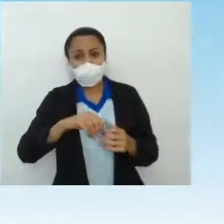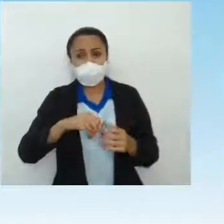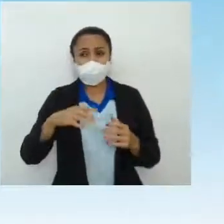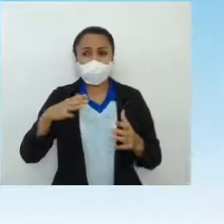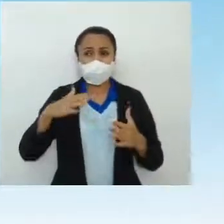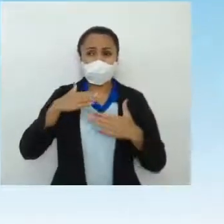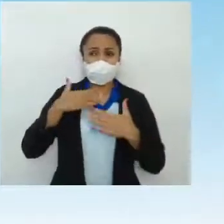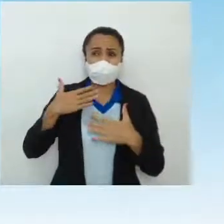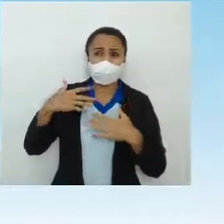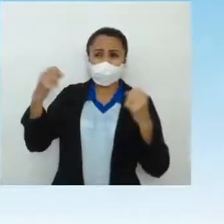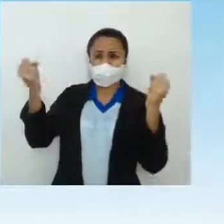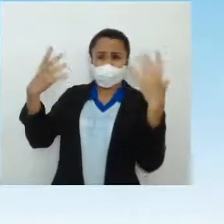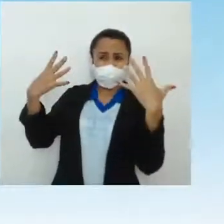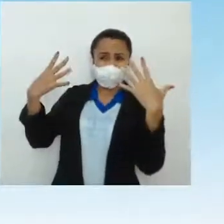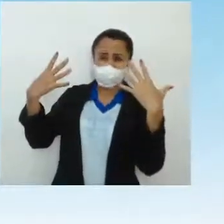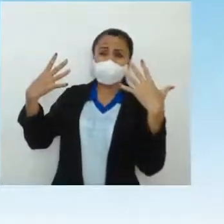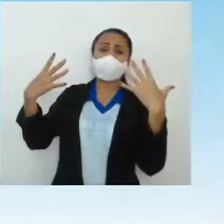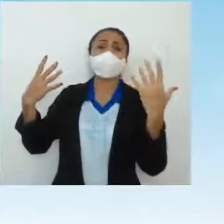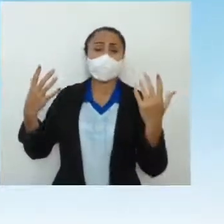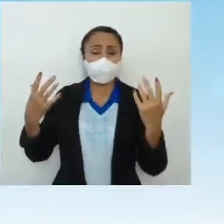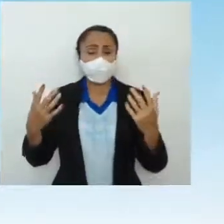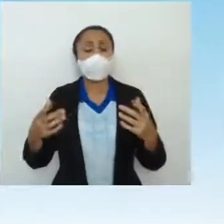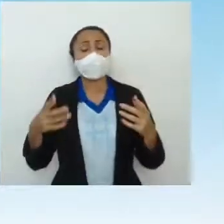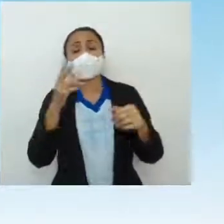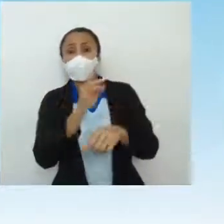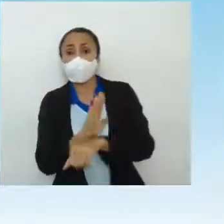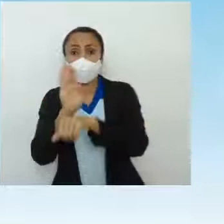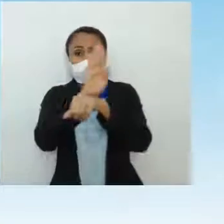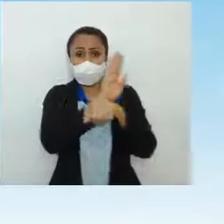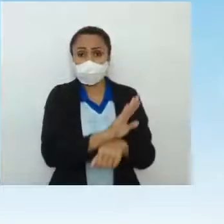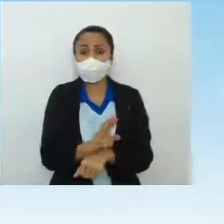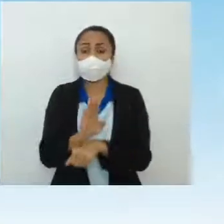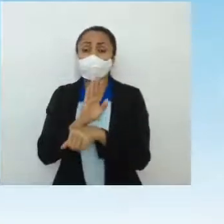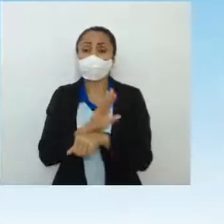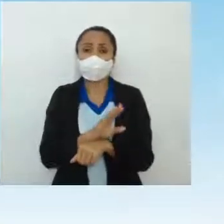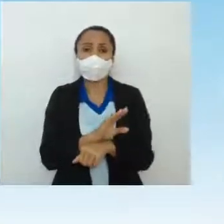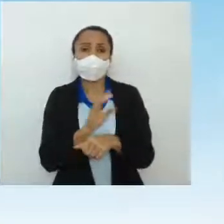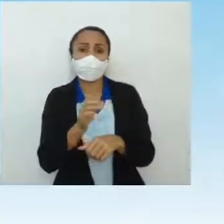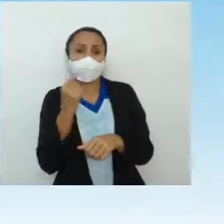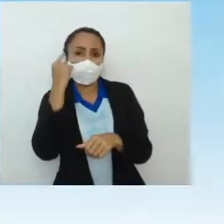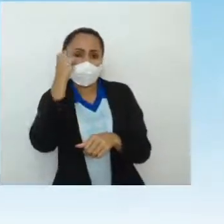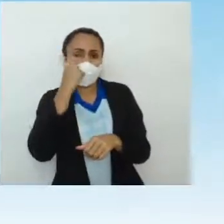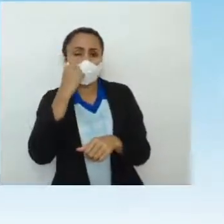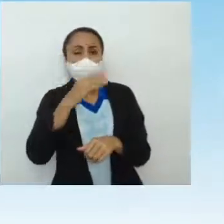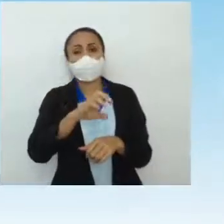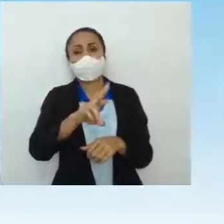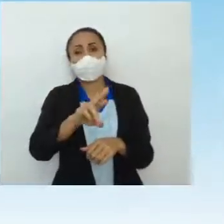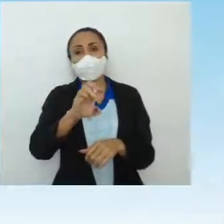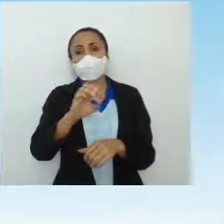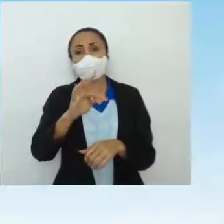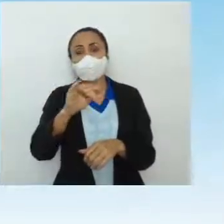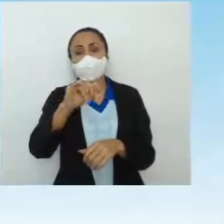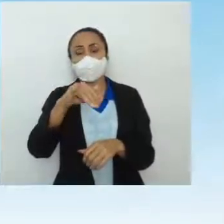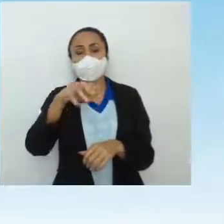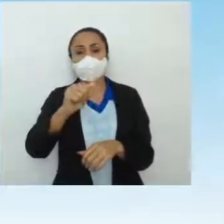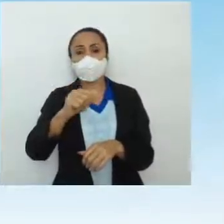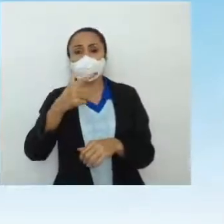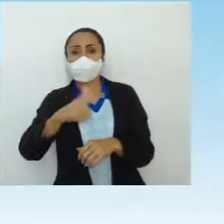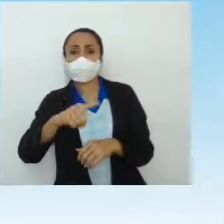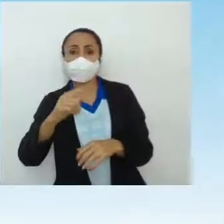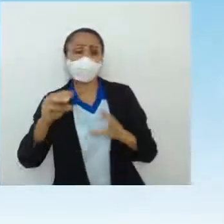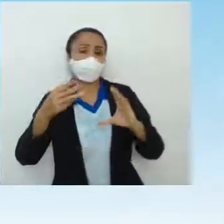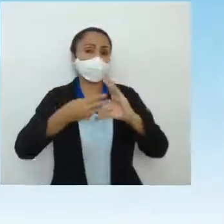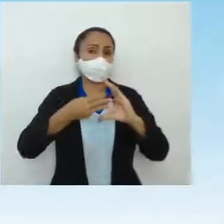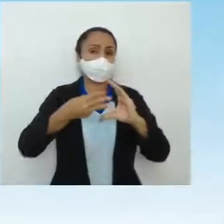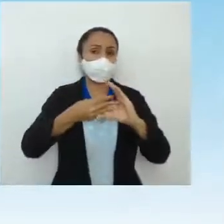esse mecanismo ele vai proteger que a retina ela não tenha as células